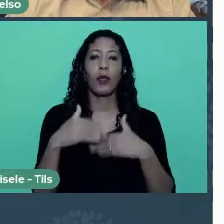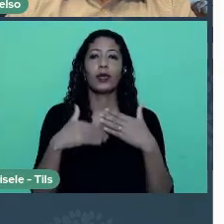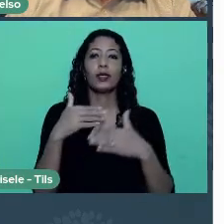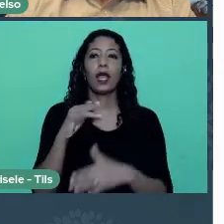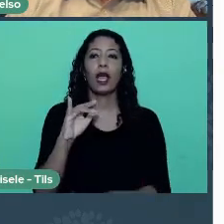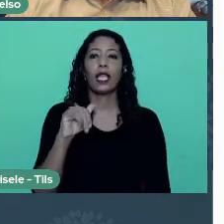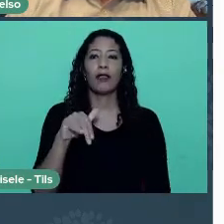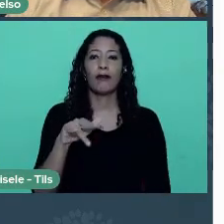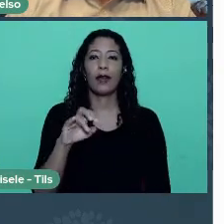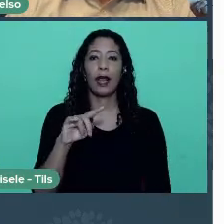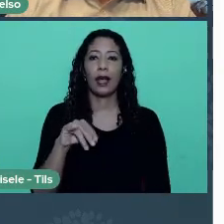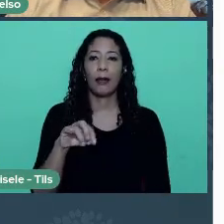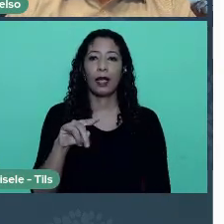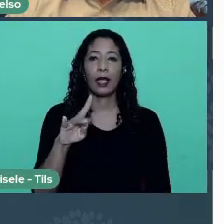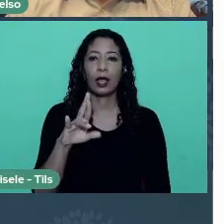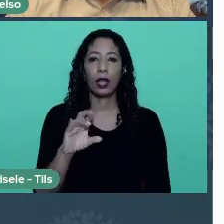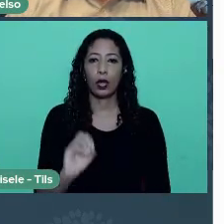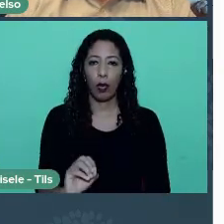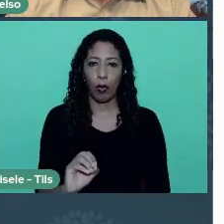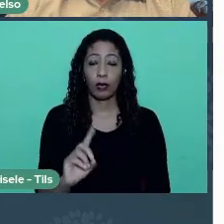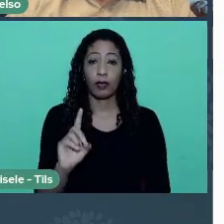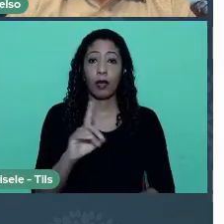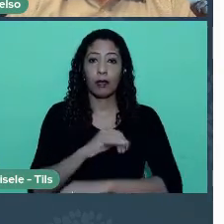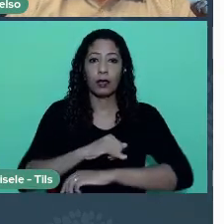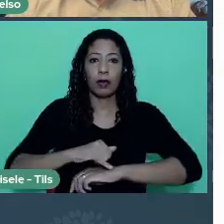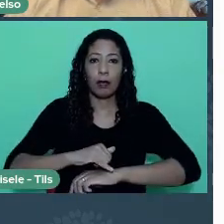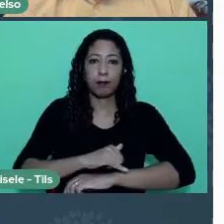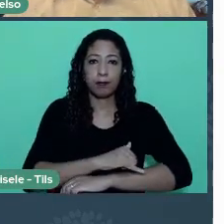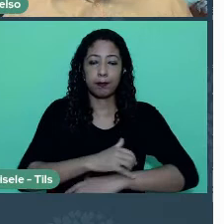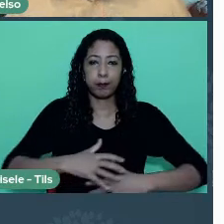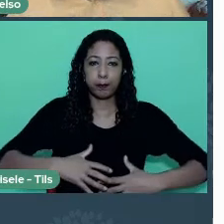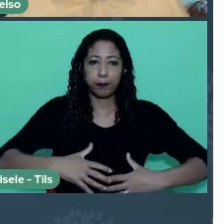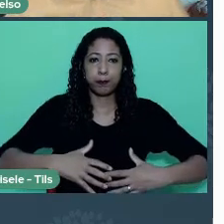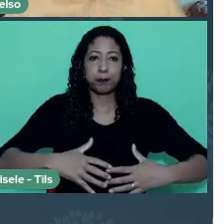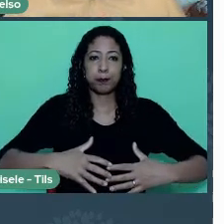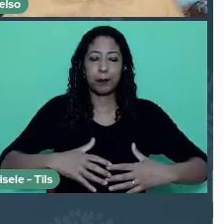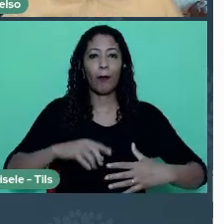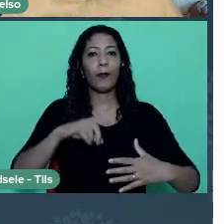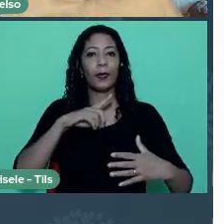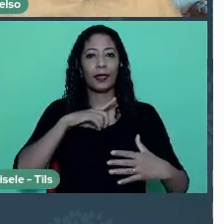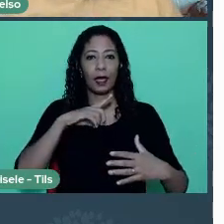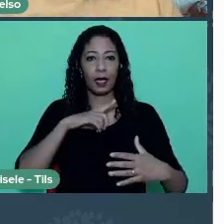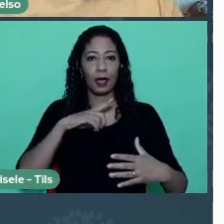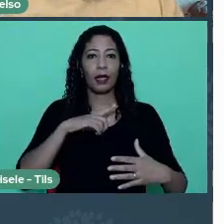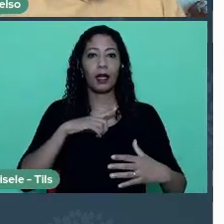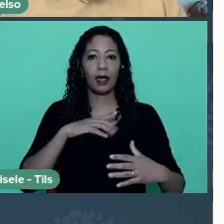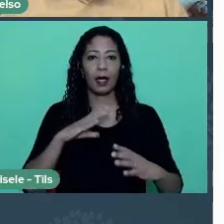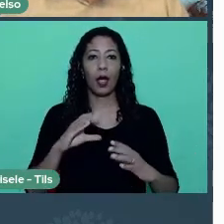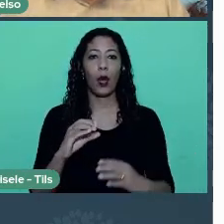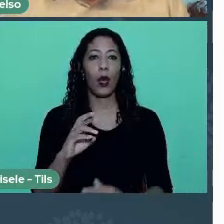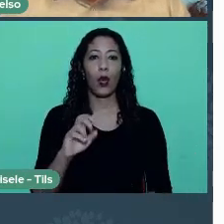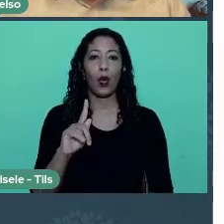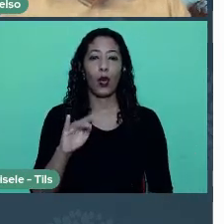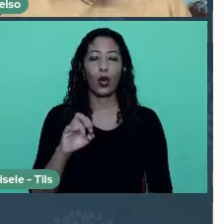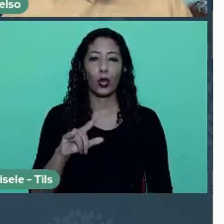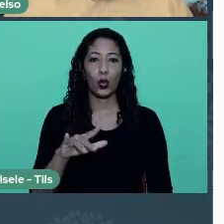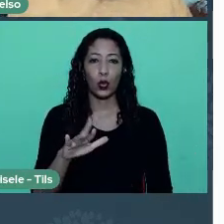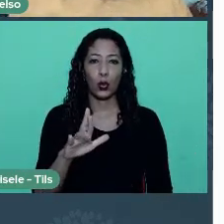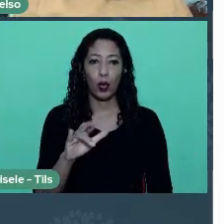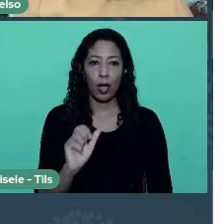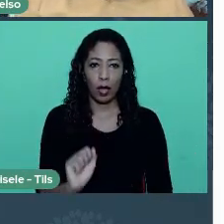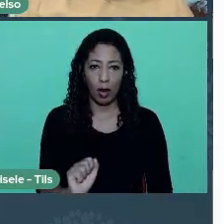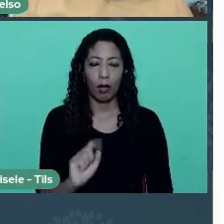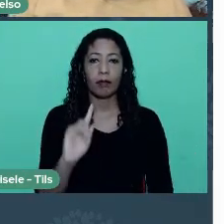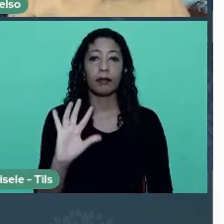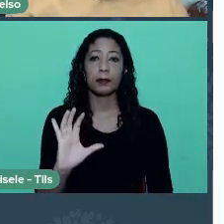tem grande quantidade de gordura abdominal, ela acaba desenvolvendo um processo inflamatório,